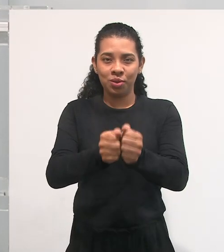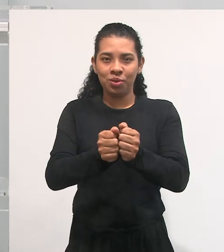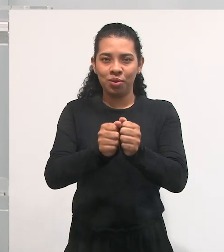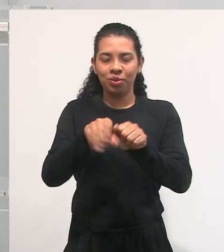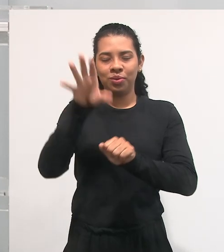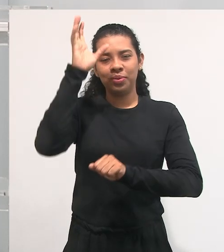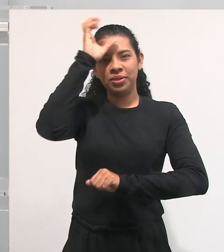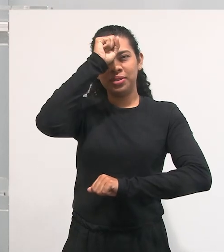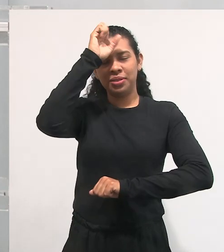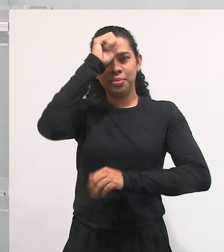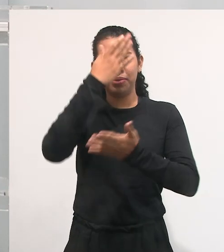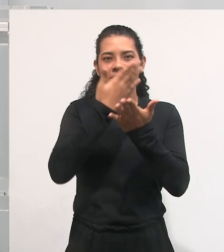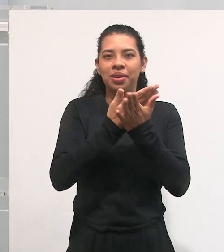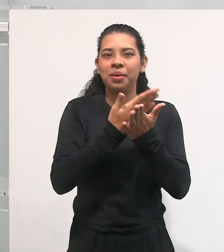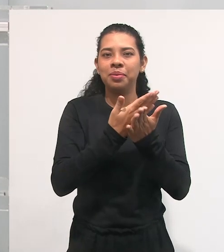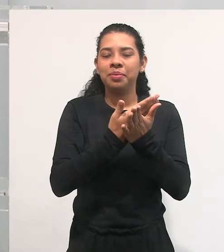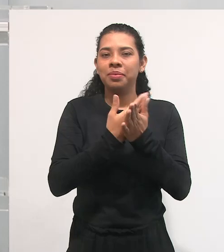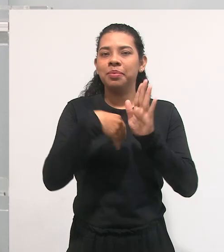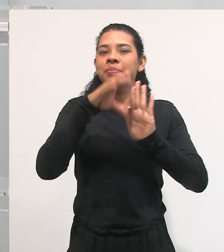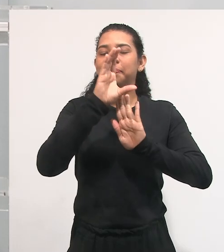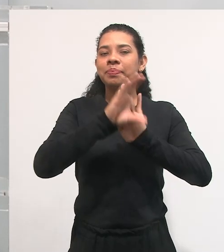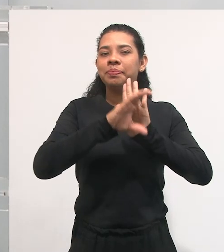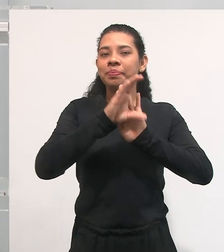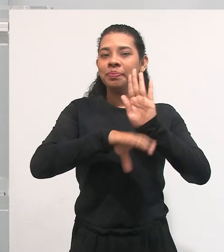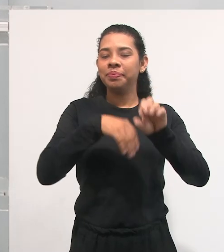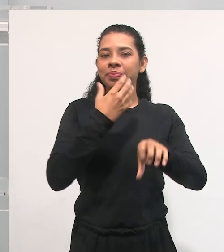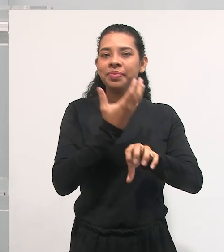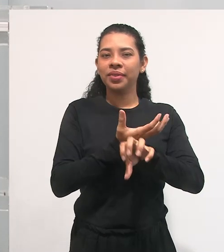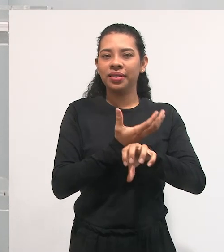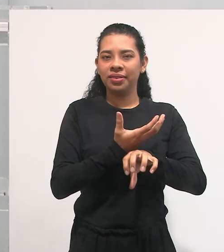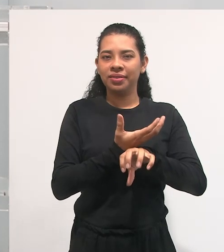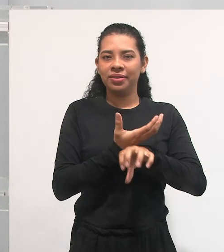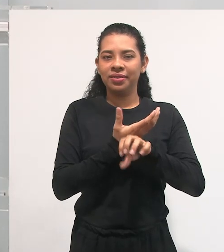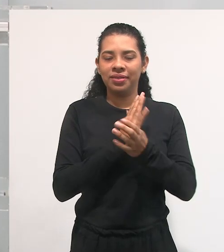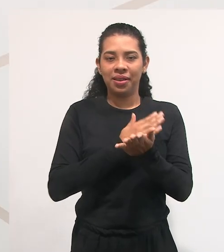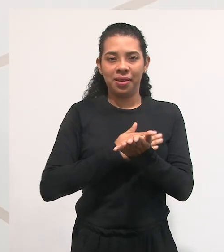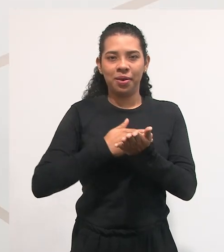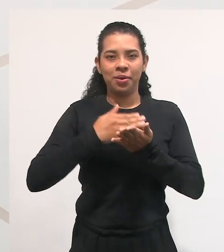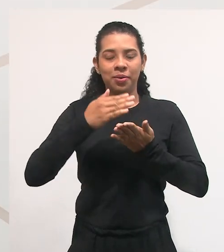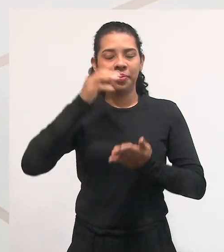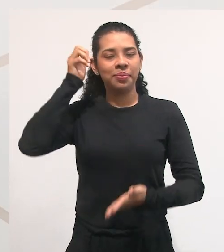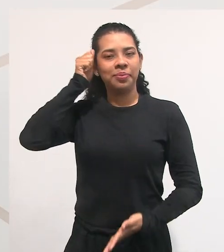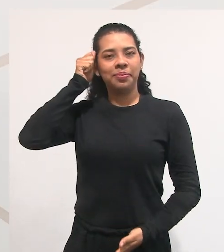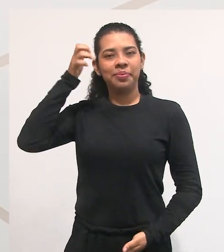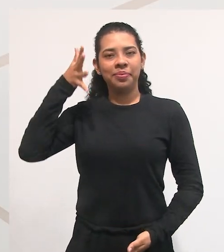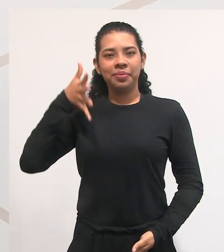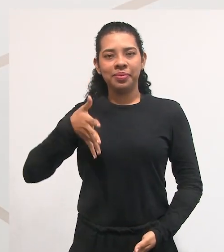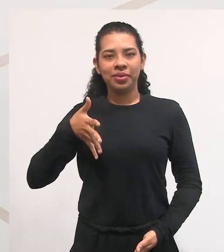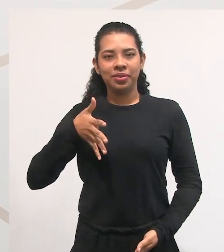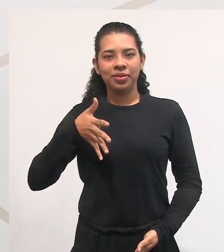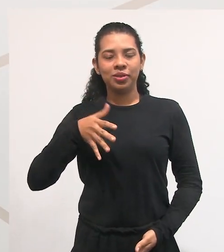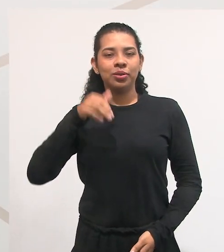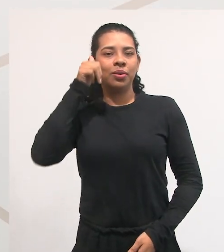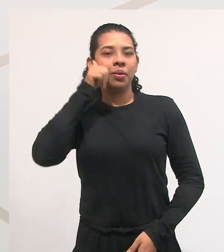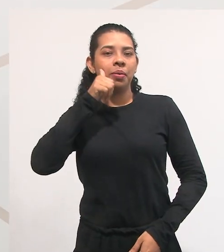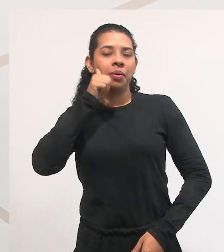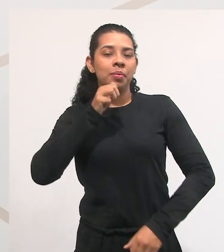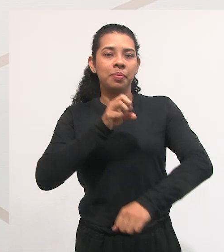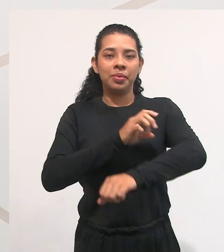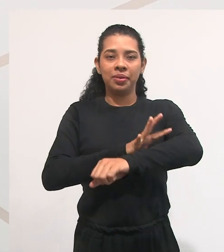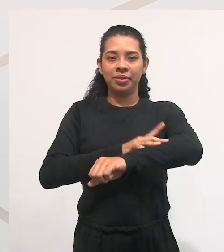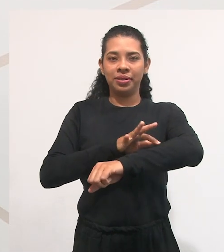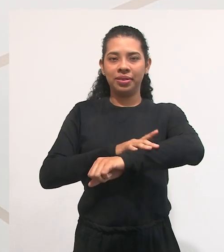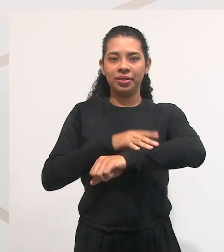de Teoria do Currículo e Projeto Político-Pedagógico. Vou iniciar com a minha audiodescrição. Eu sou uma mulher parda, de